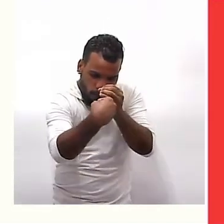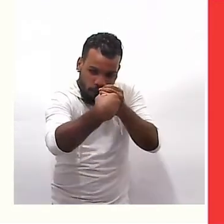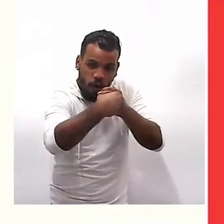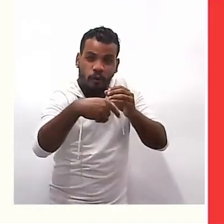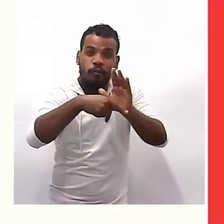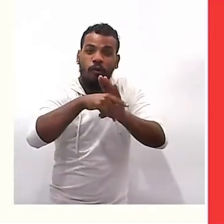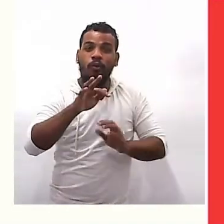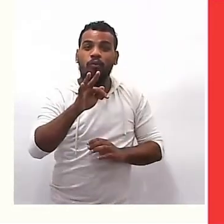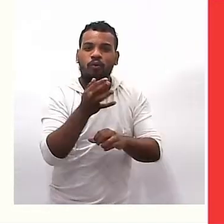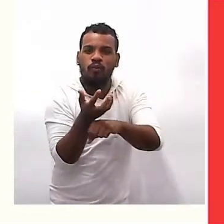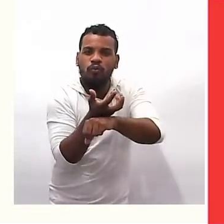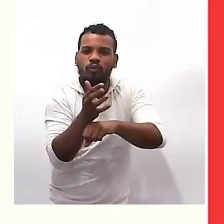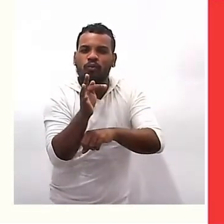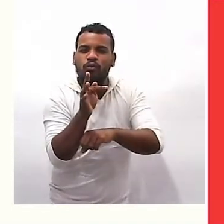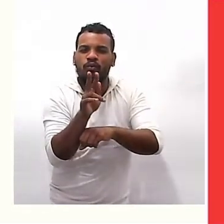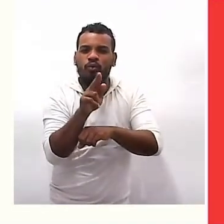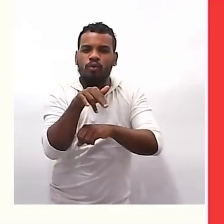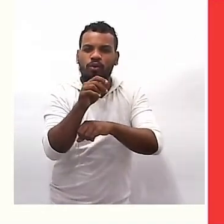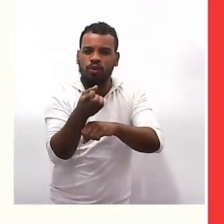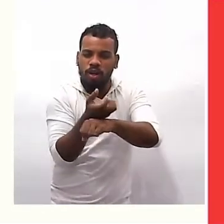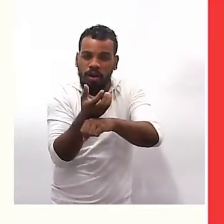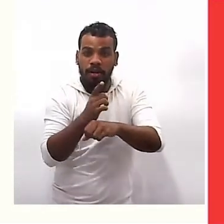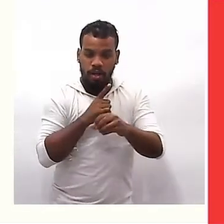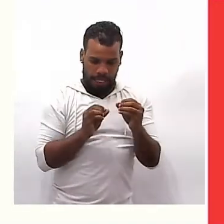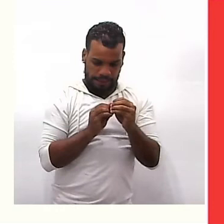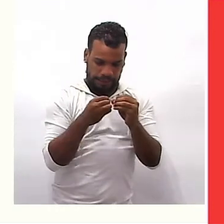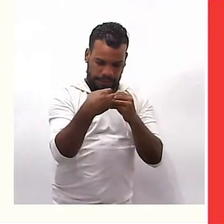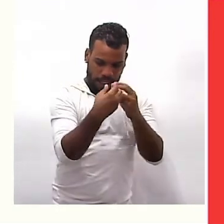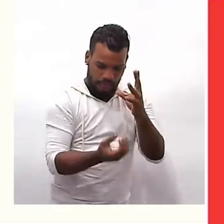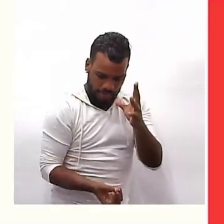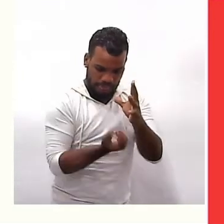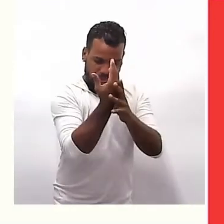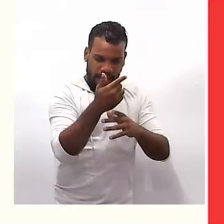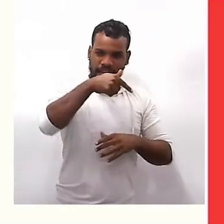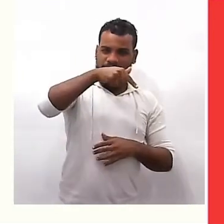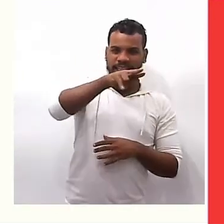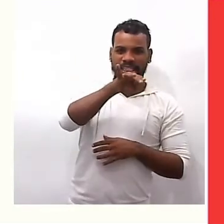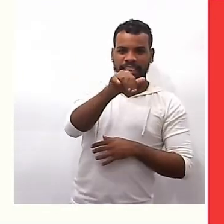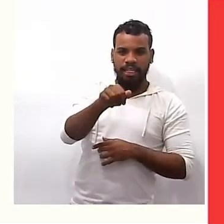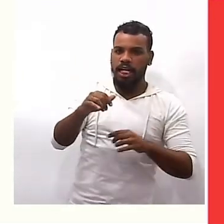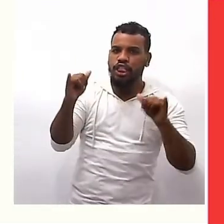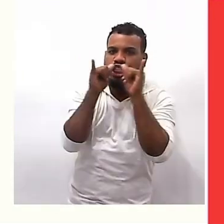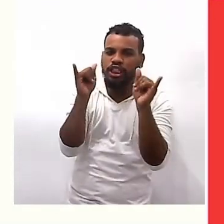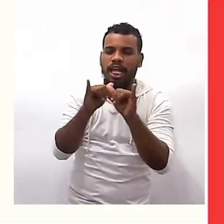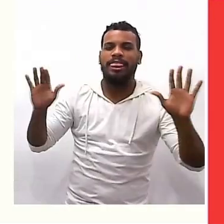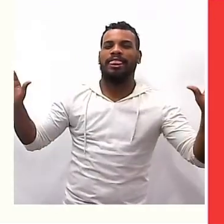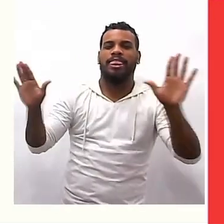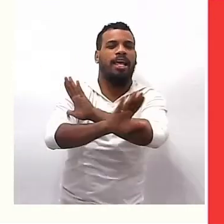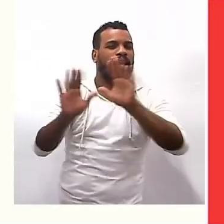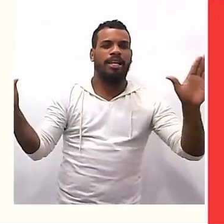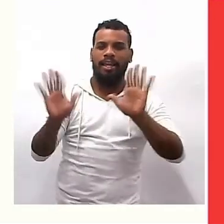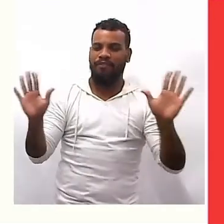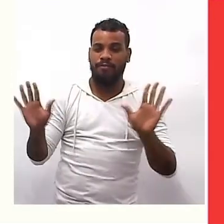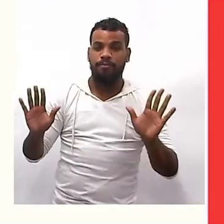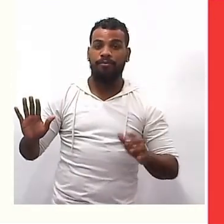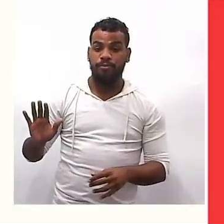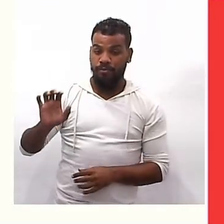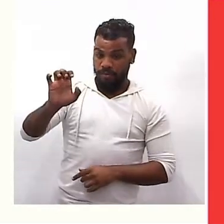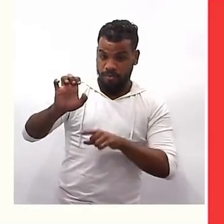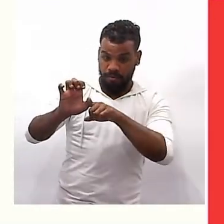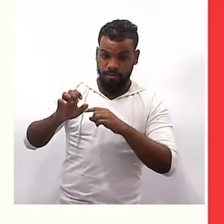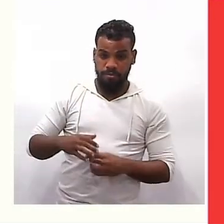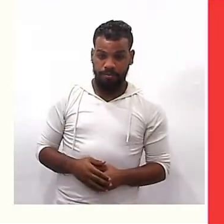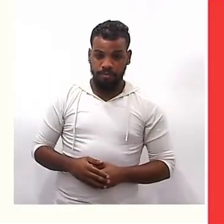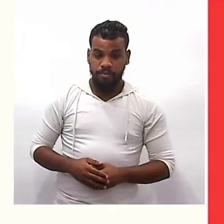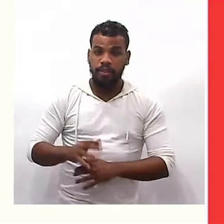A parede celular das células que formam o fungo tem quitina, não tem nada a ver com energia. E letra E, a